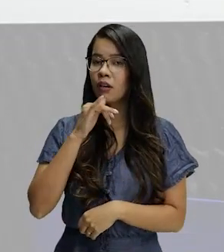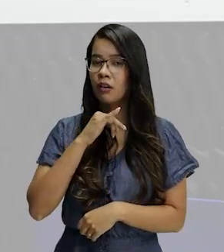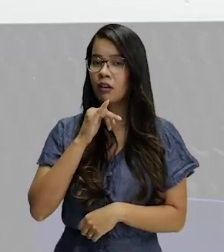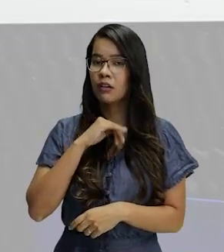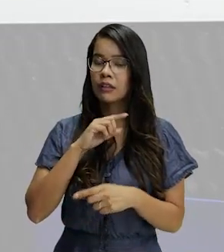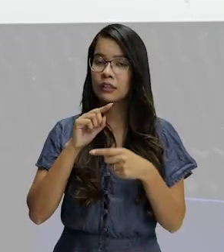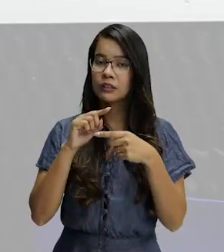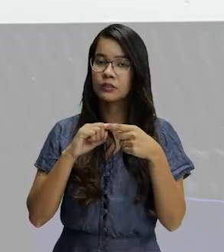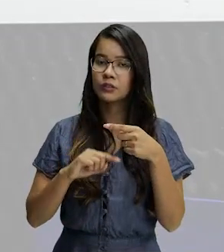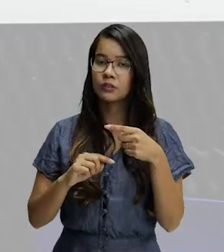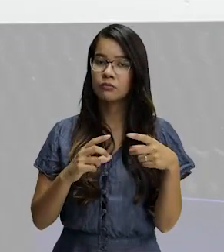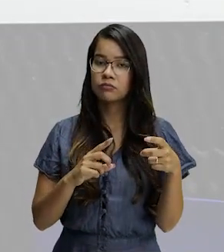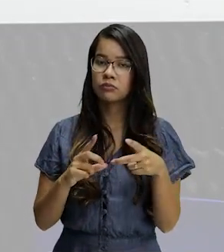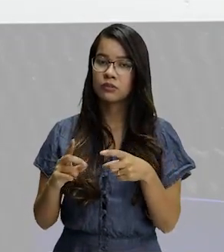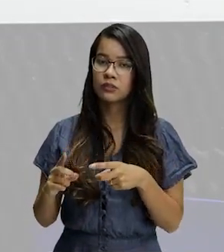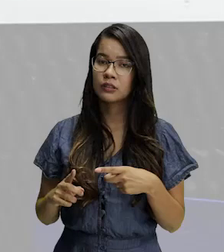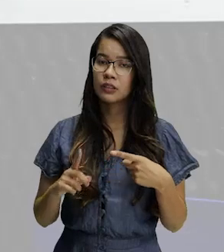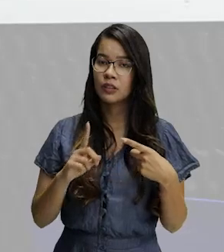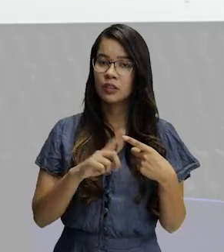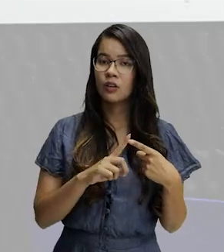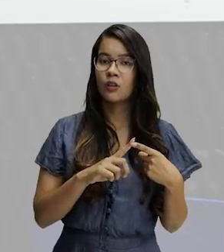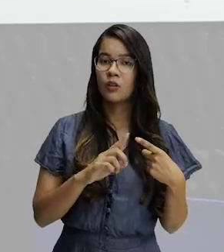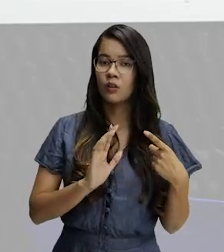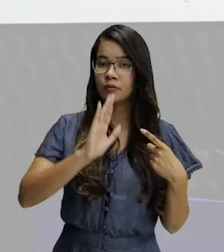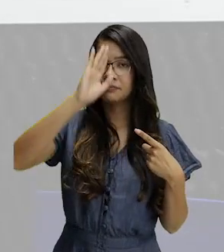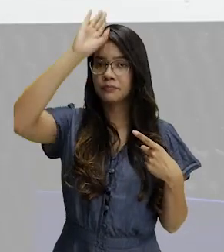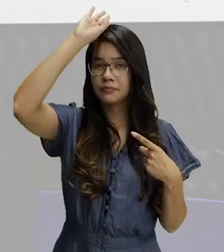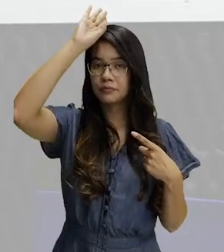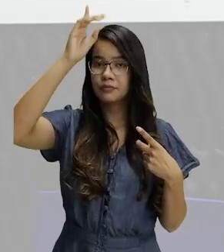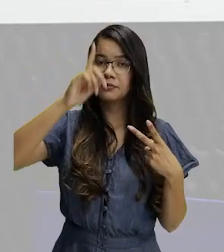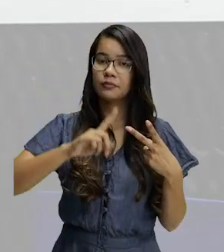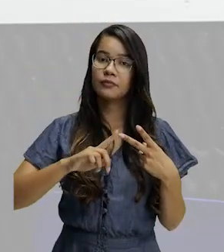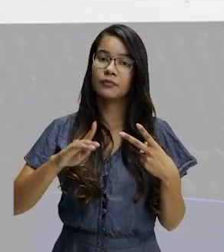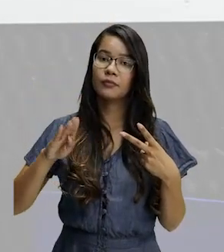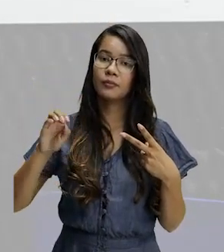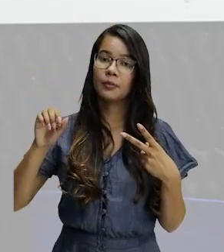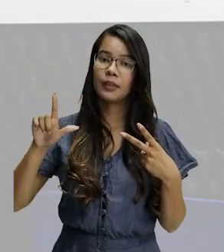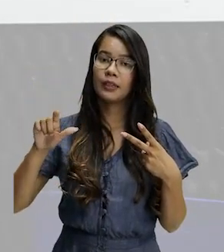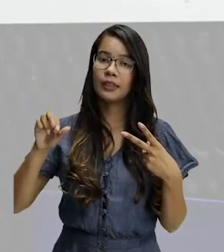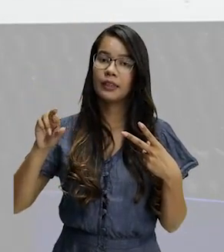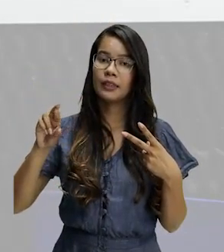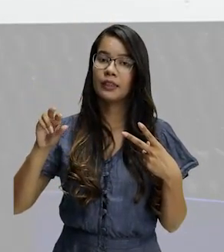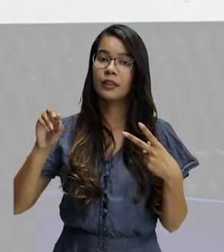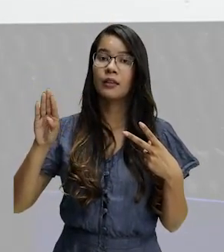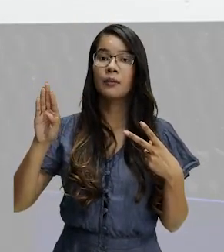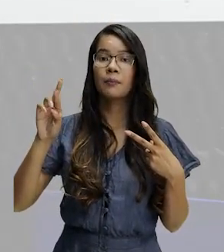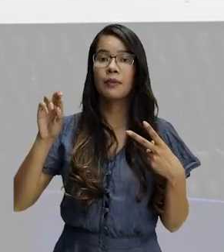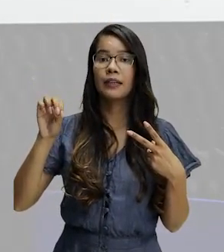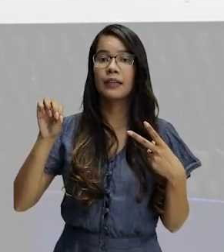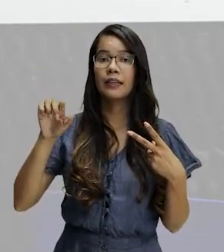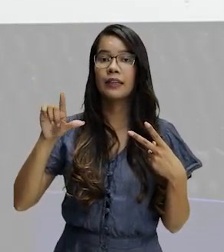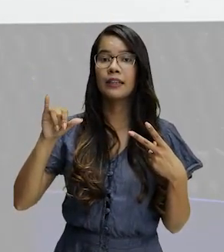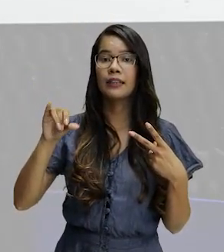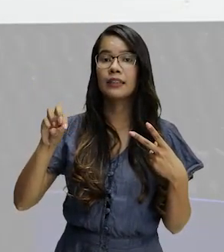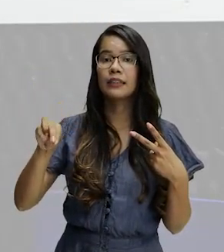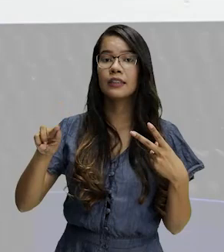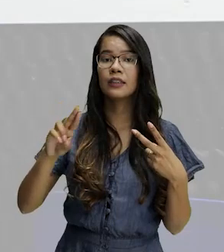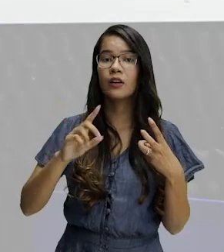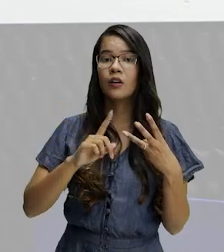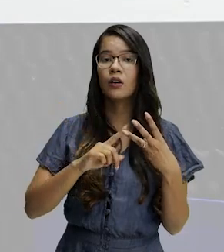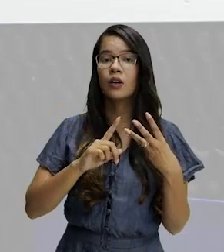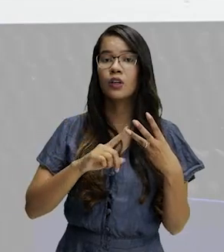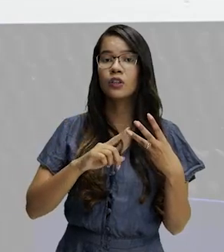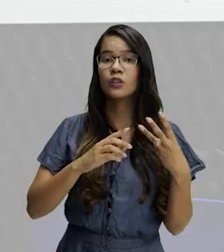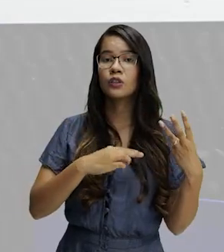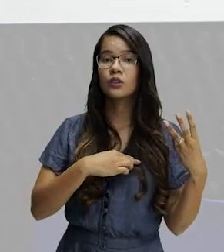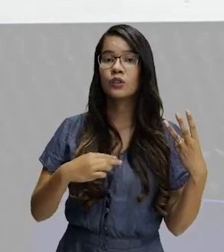eixo Roma-Berlim-Tóquio. Ou seja, a proposta de fazer uma nova divisão de mercados,